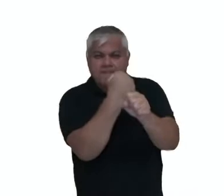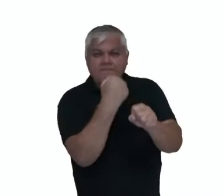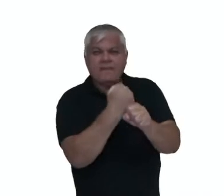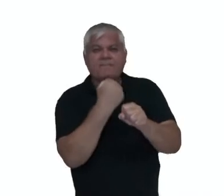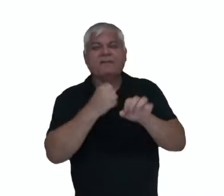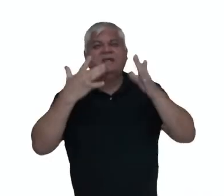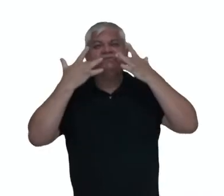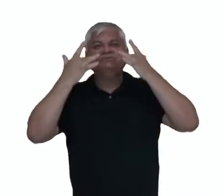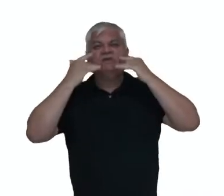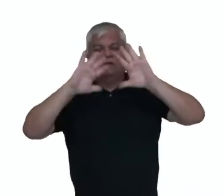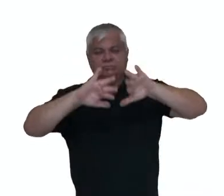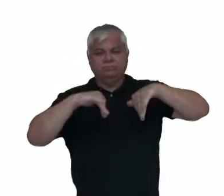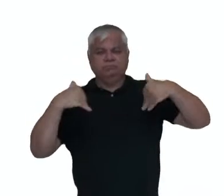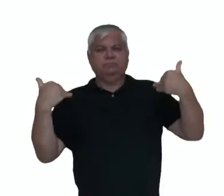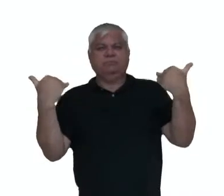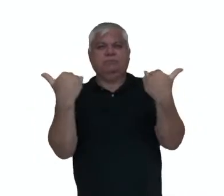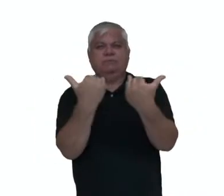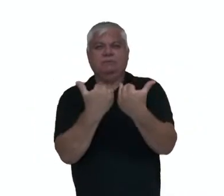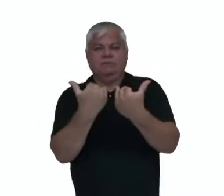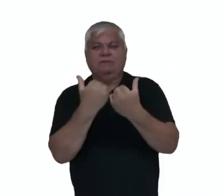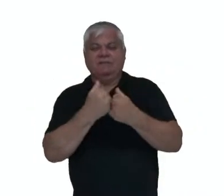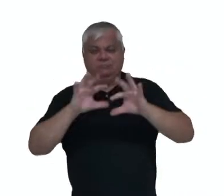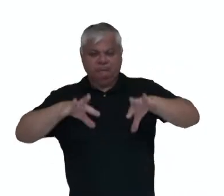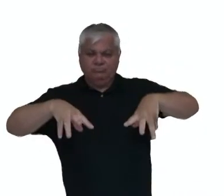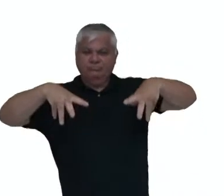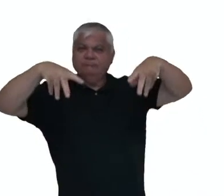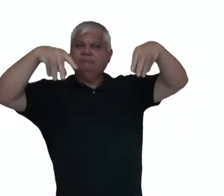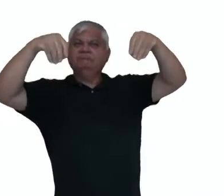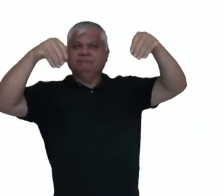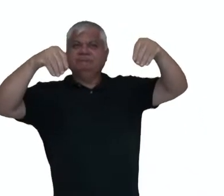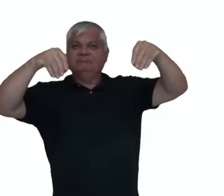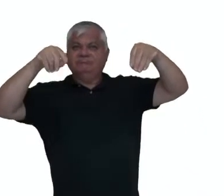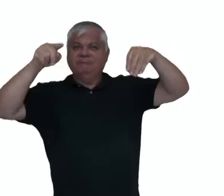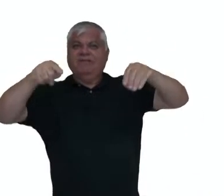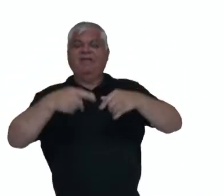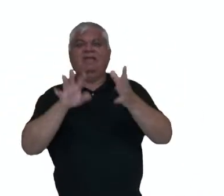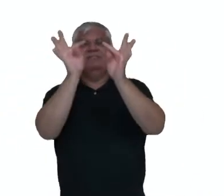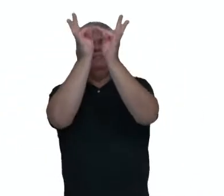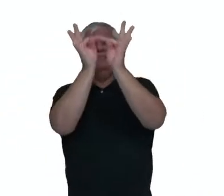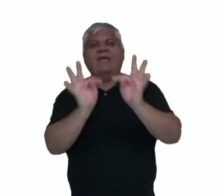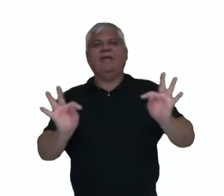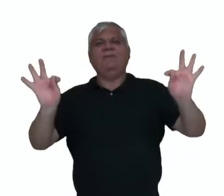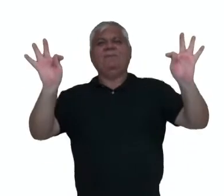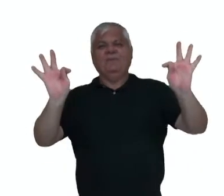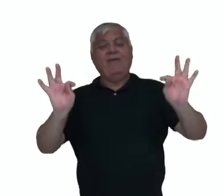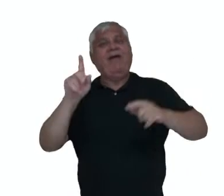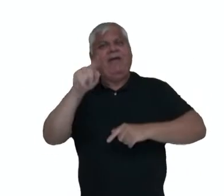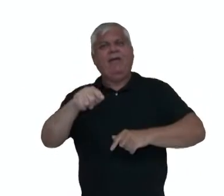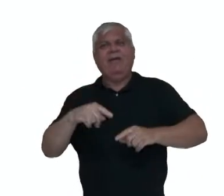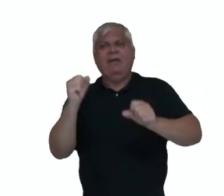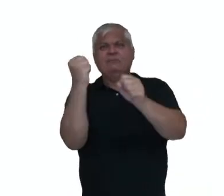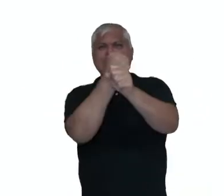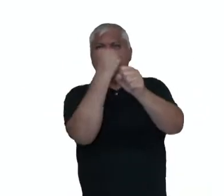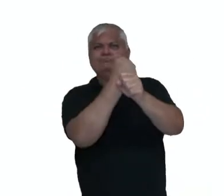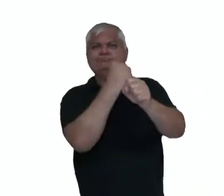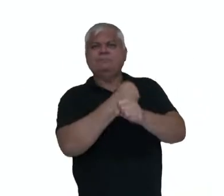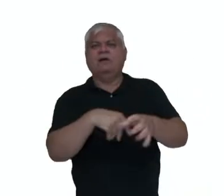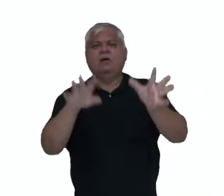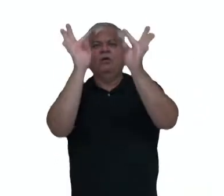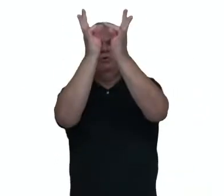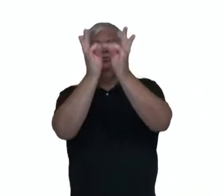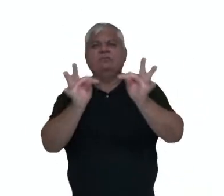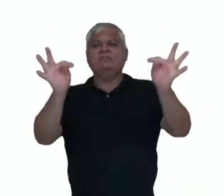anfiteatros, palácios, templos, né? Era comum que o imperador, quando conquistava um território, mandava erguer um templo em